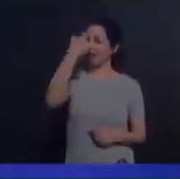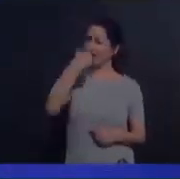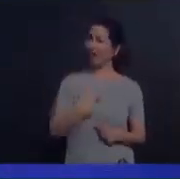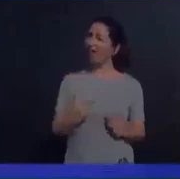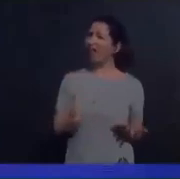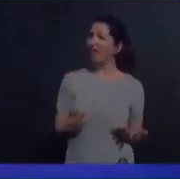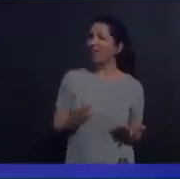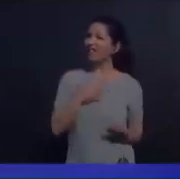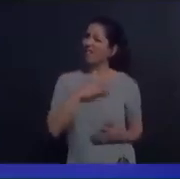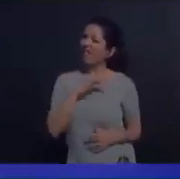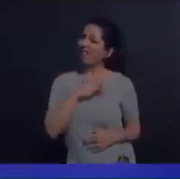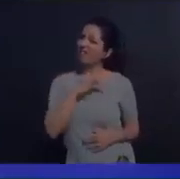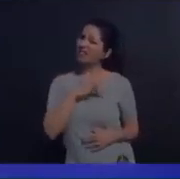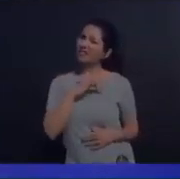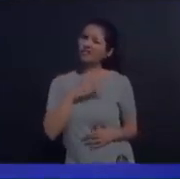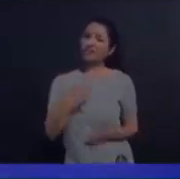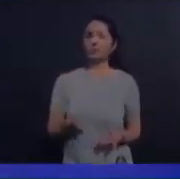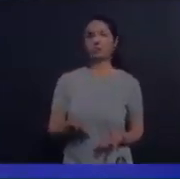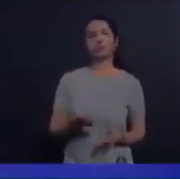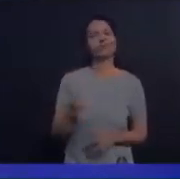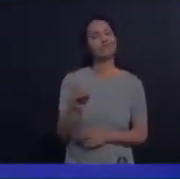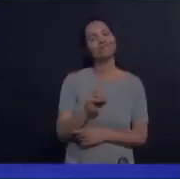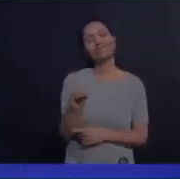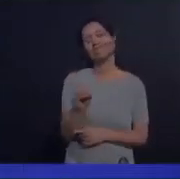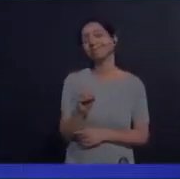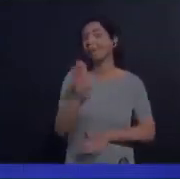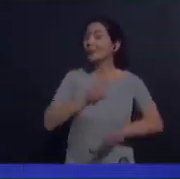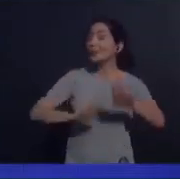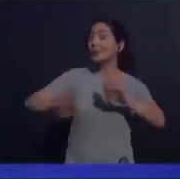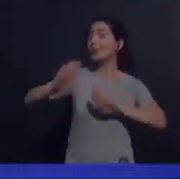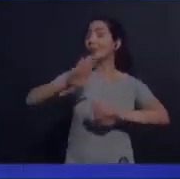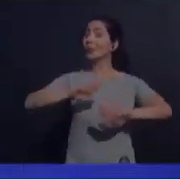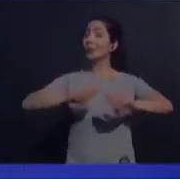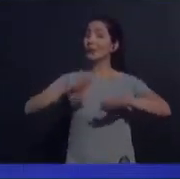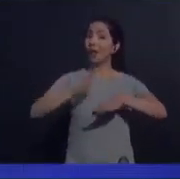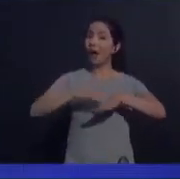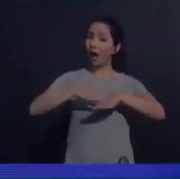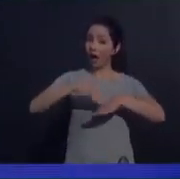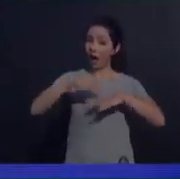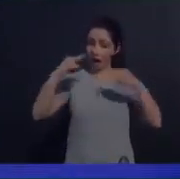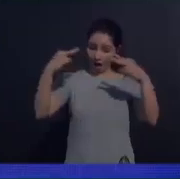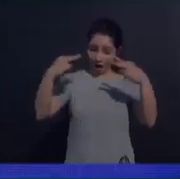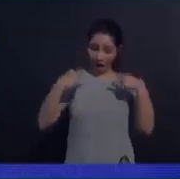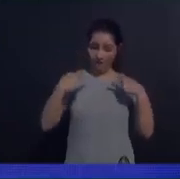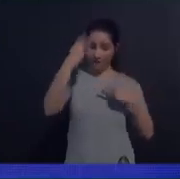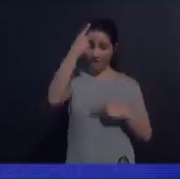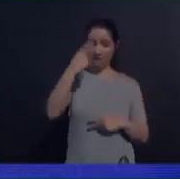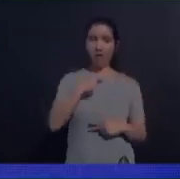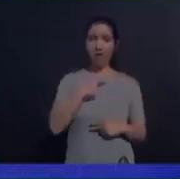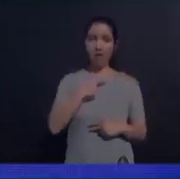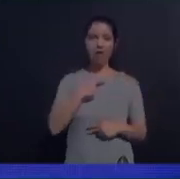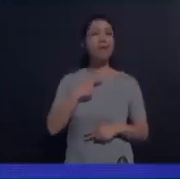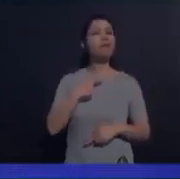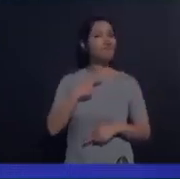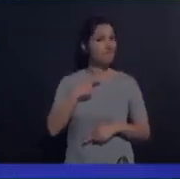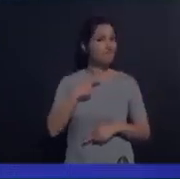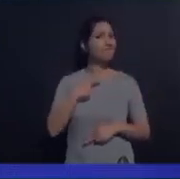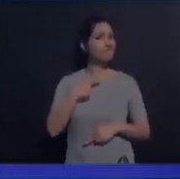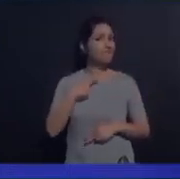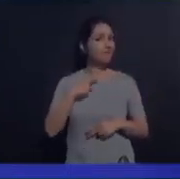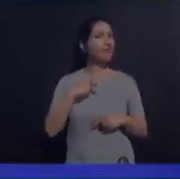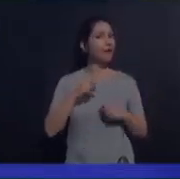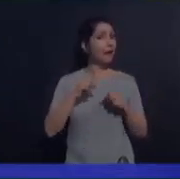A forma como nós olhamos para nós mesmos vai influenciar muito na forma como